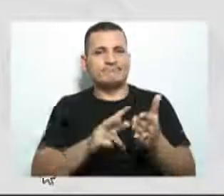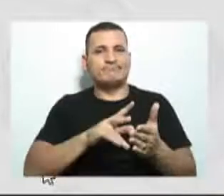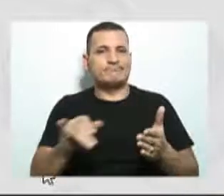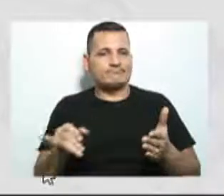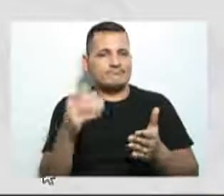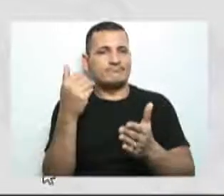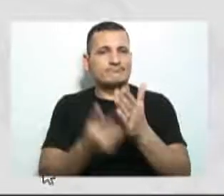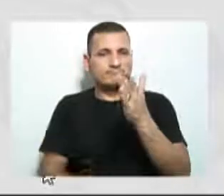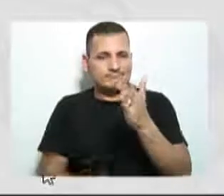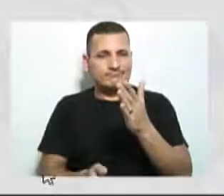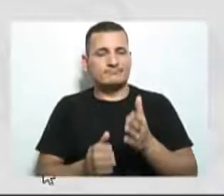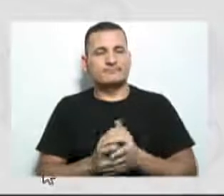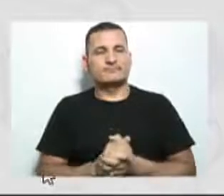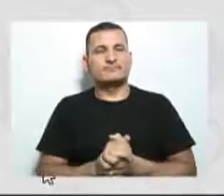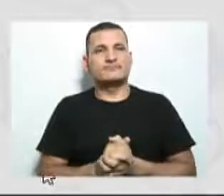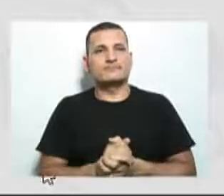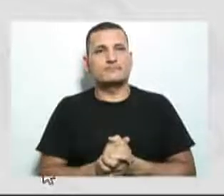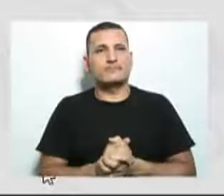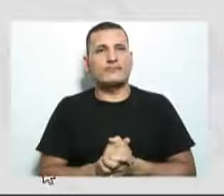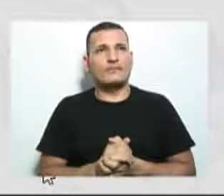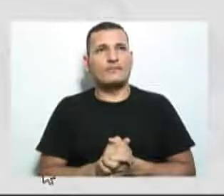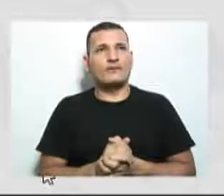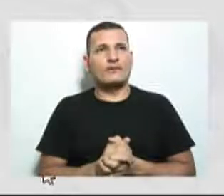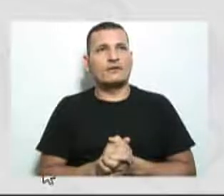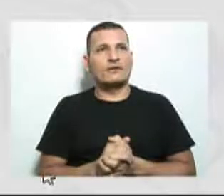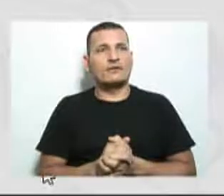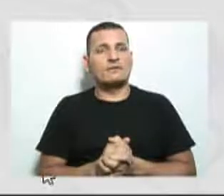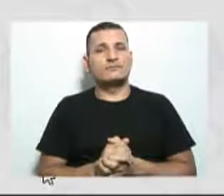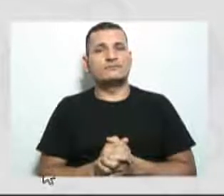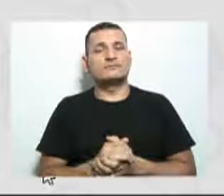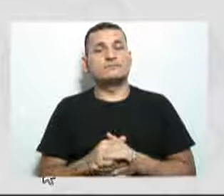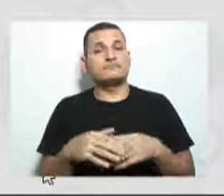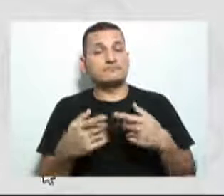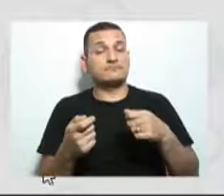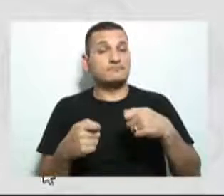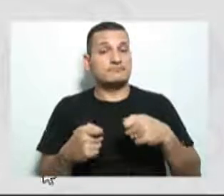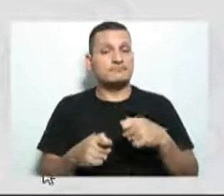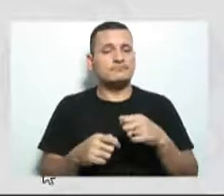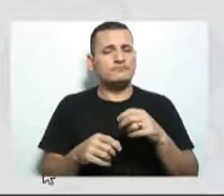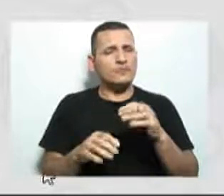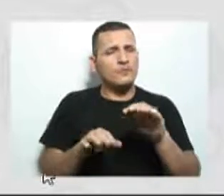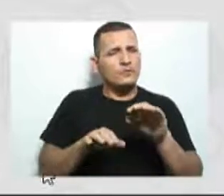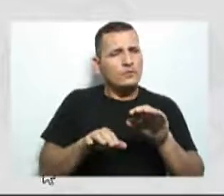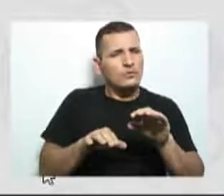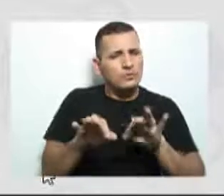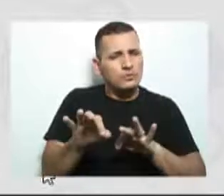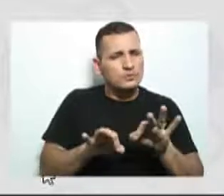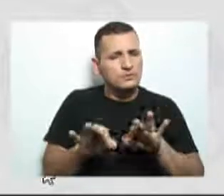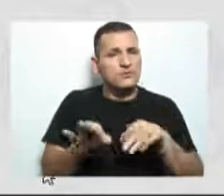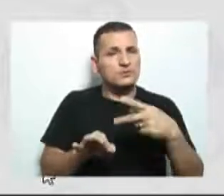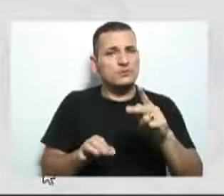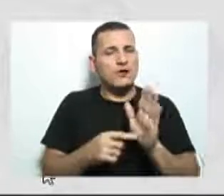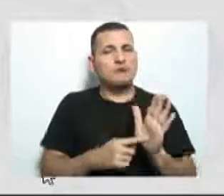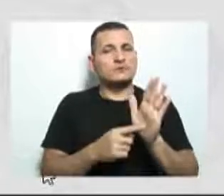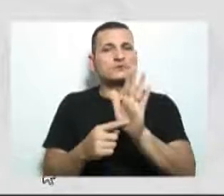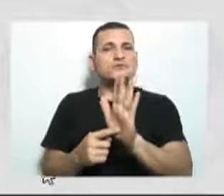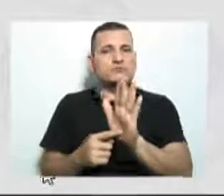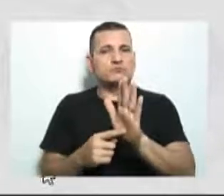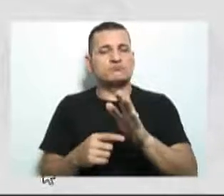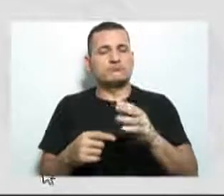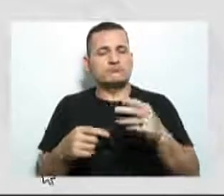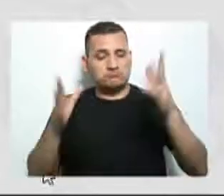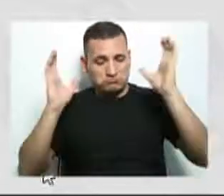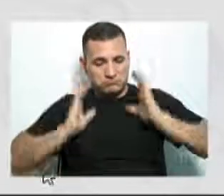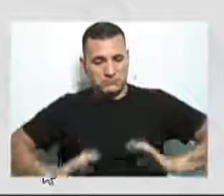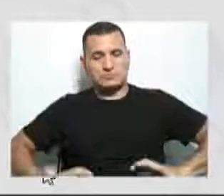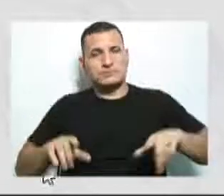com os burros na água, ok? Olha, cuide de sua apresentação e do seu comportamento. Comportamento